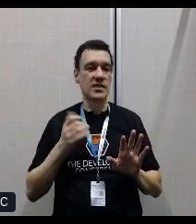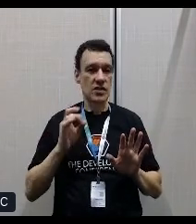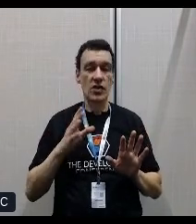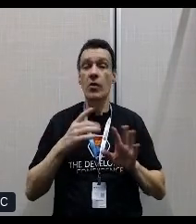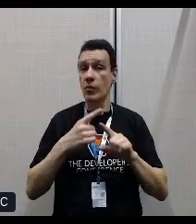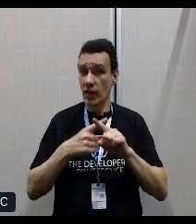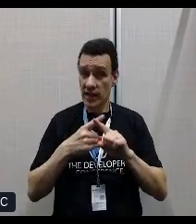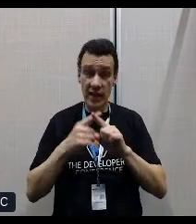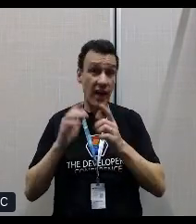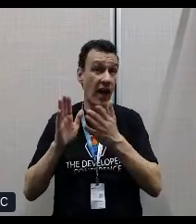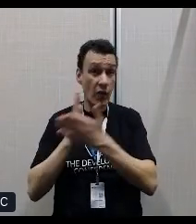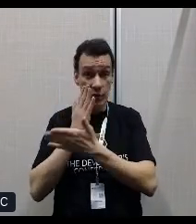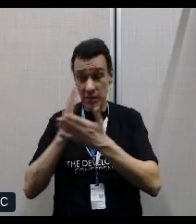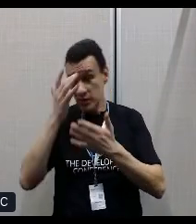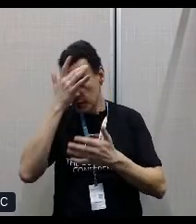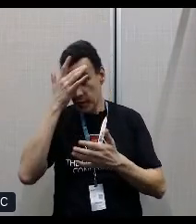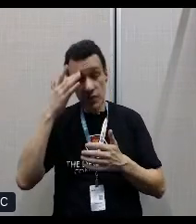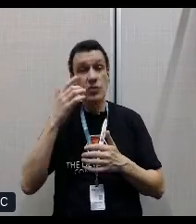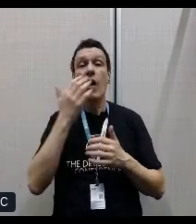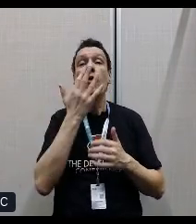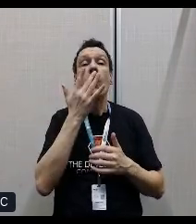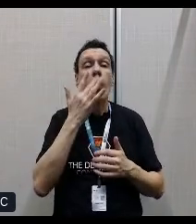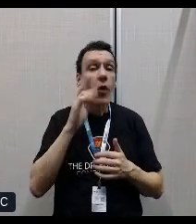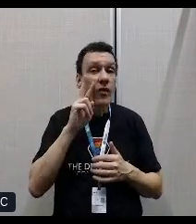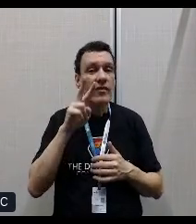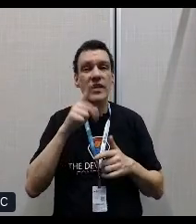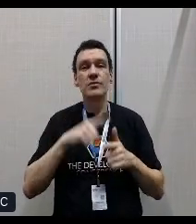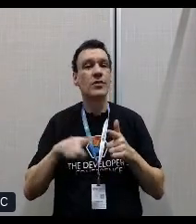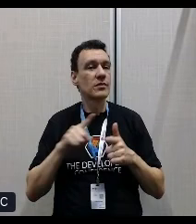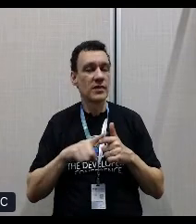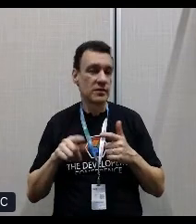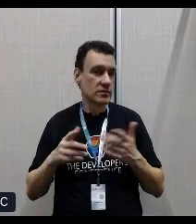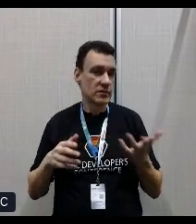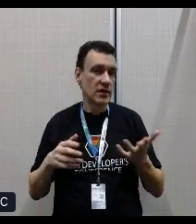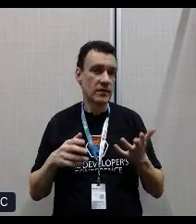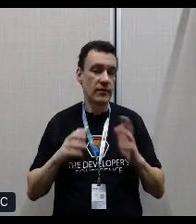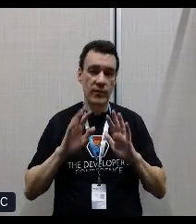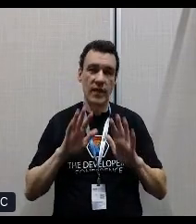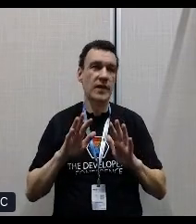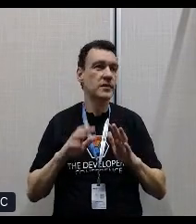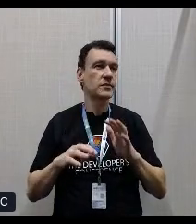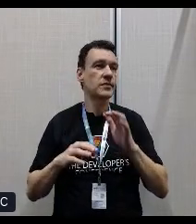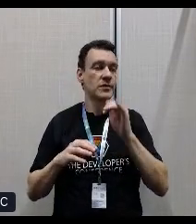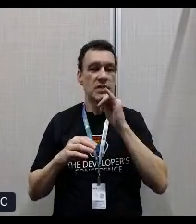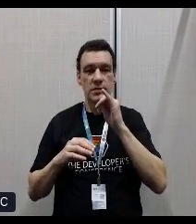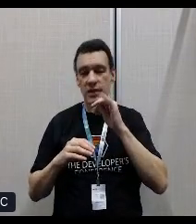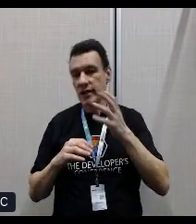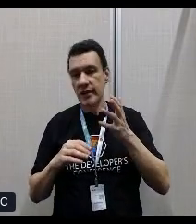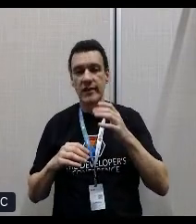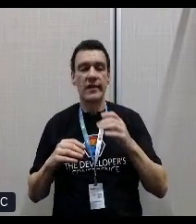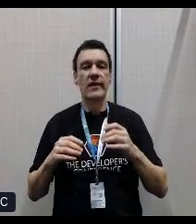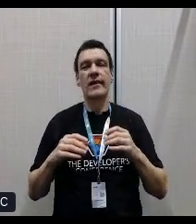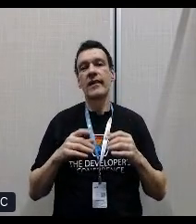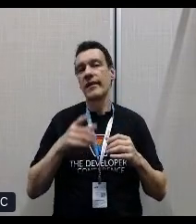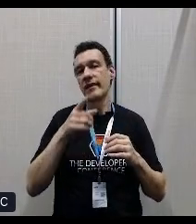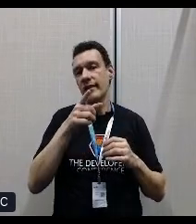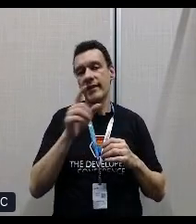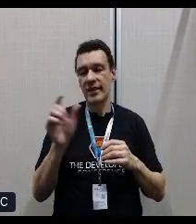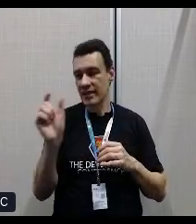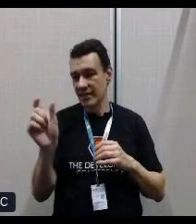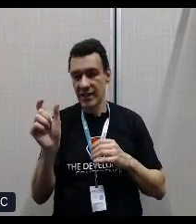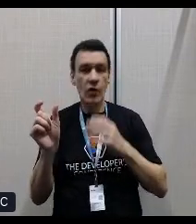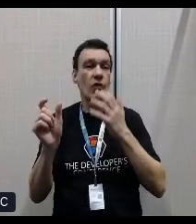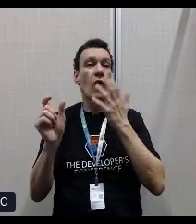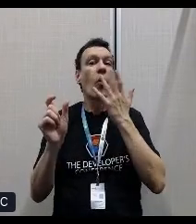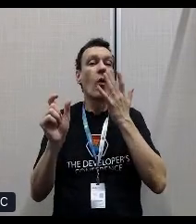daltonismo enxerga em um campo de senha, e ao lado tem é assim que uma pessoa com protonotipia enxerga, e